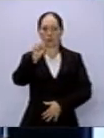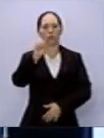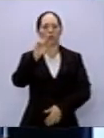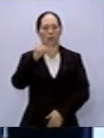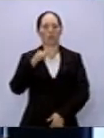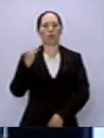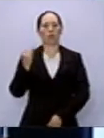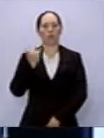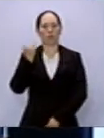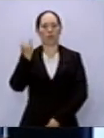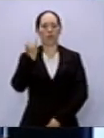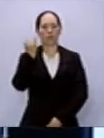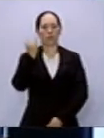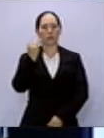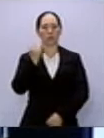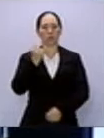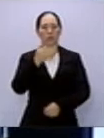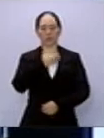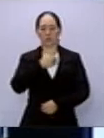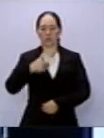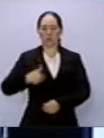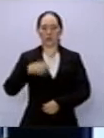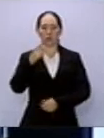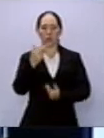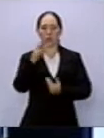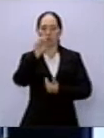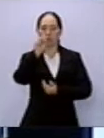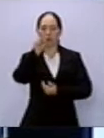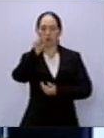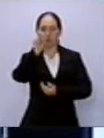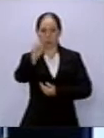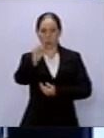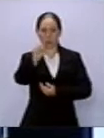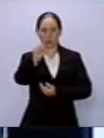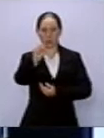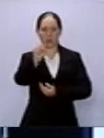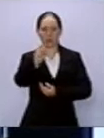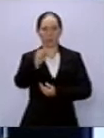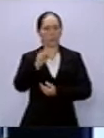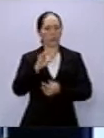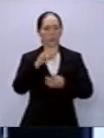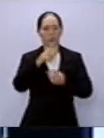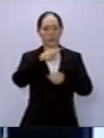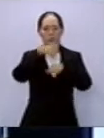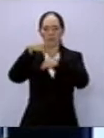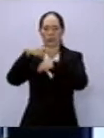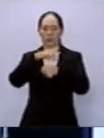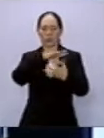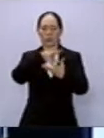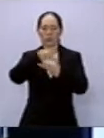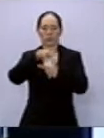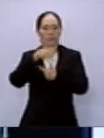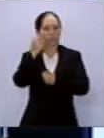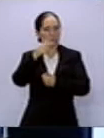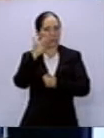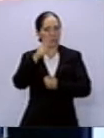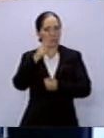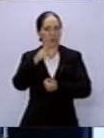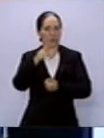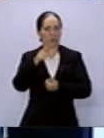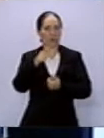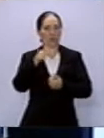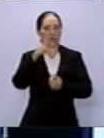instrumento importantíssimos uma rede pública como SUS né que nem um é todo o país do mundo que tem o maior